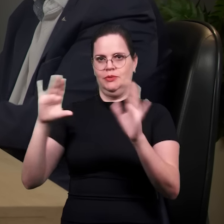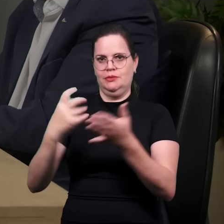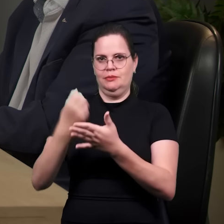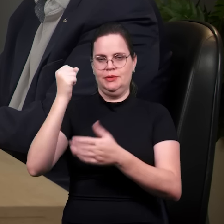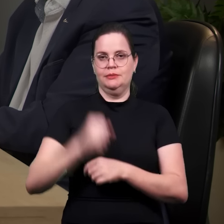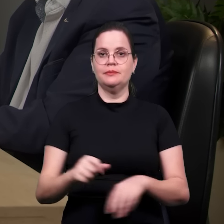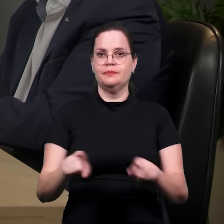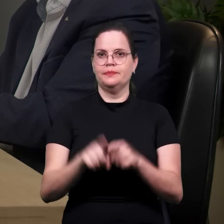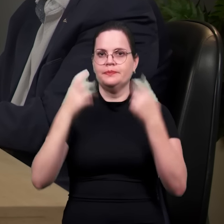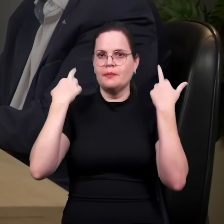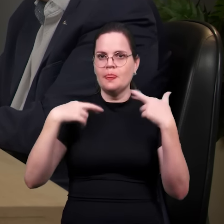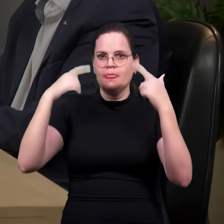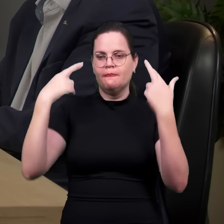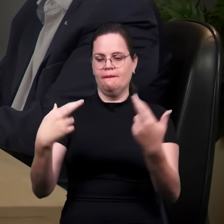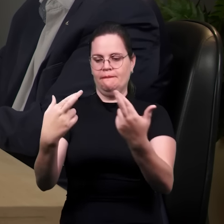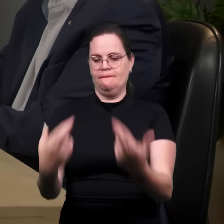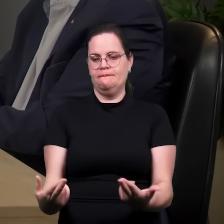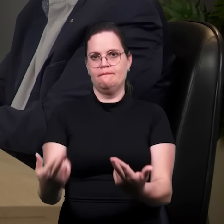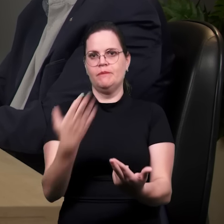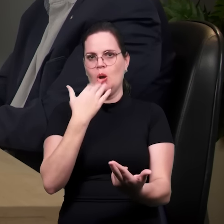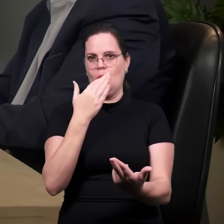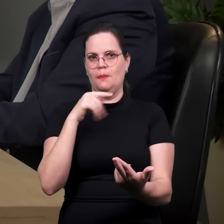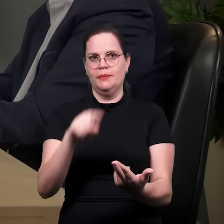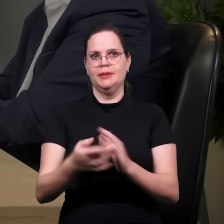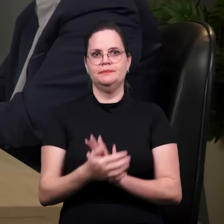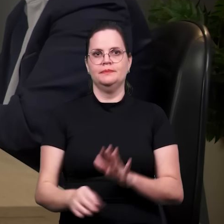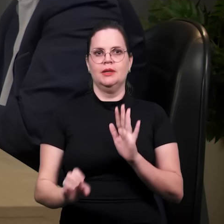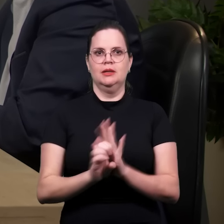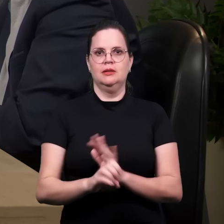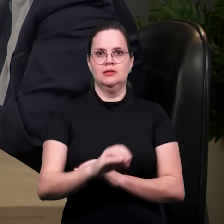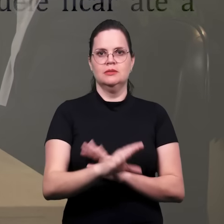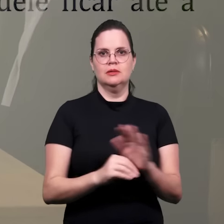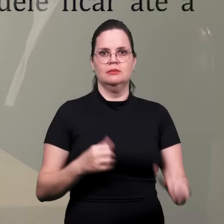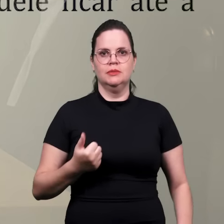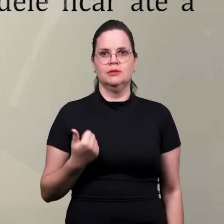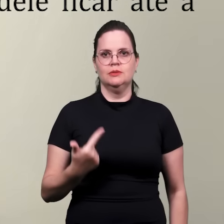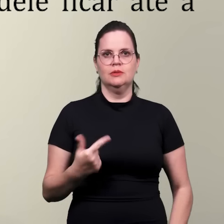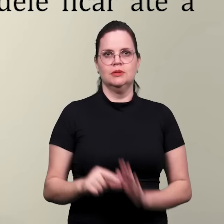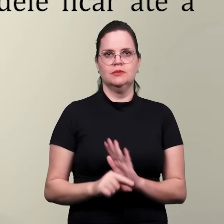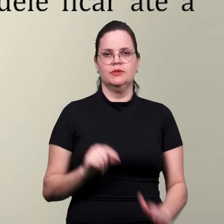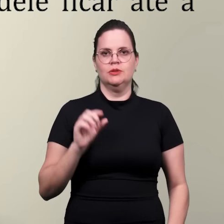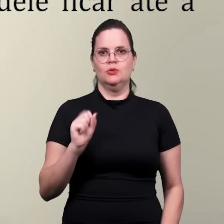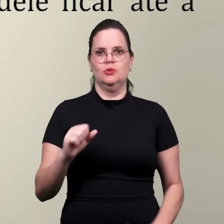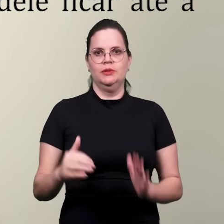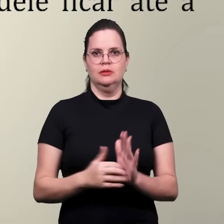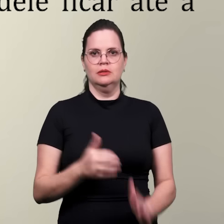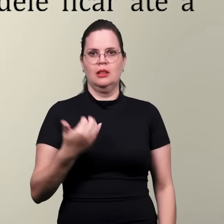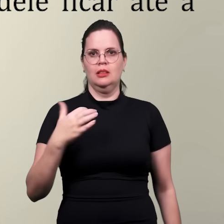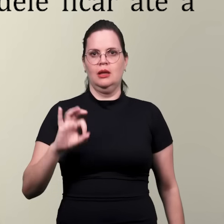o alimento, né? Ele serviu de alimento. O Senhor orientou em Êxodo 12, de 8 a 10, né? O Senhor orientou que